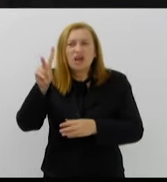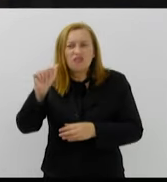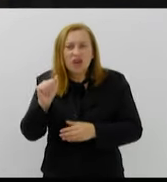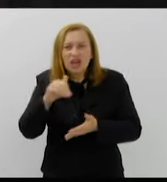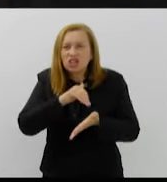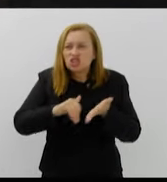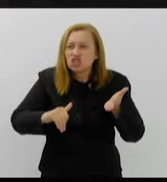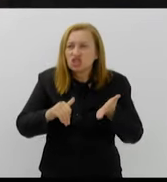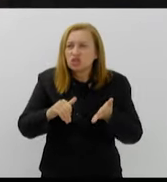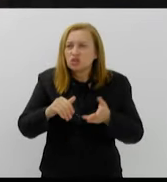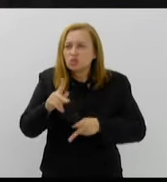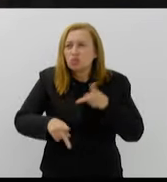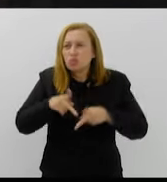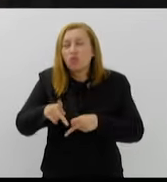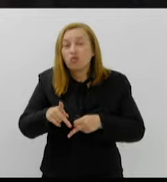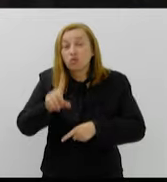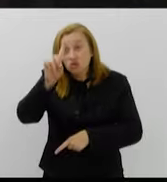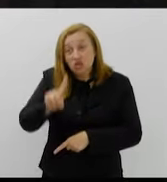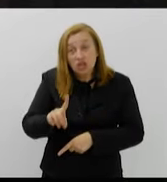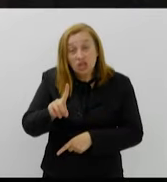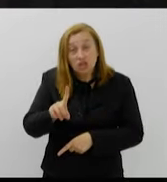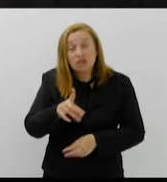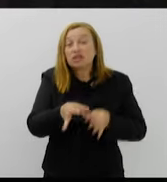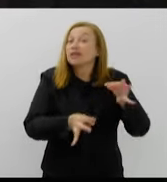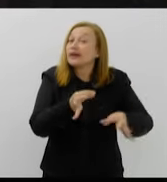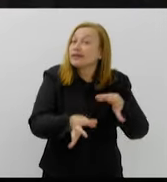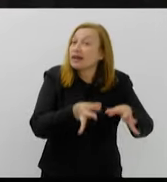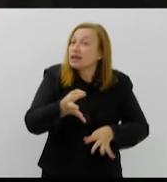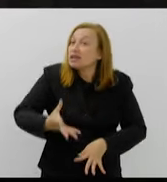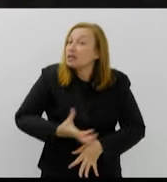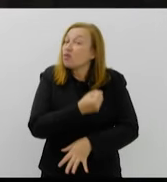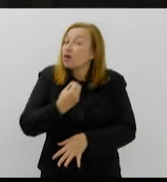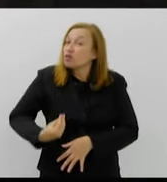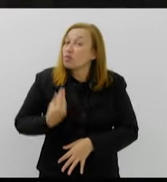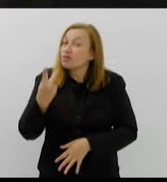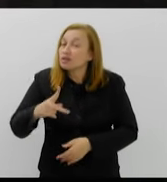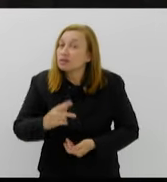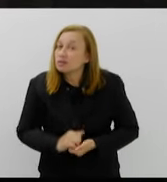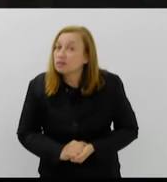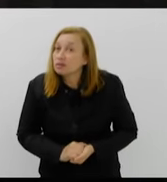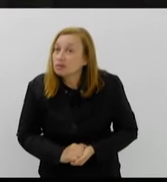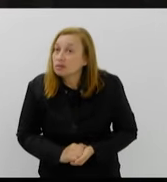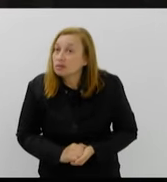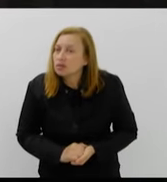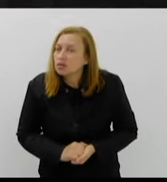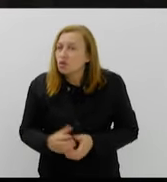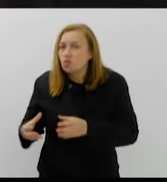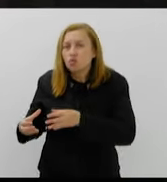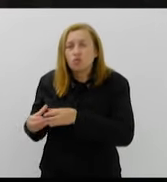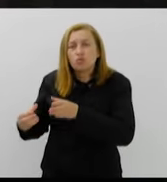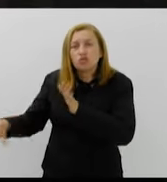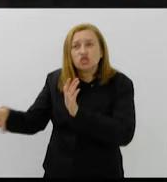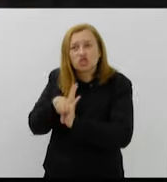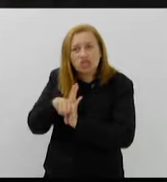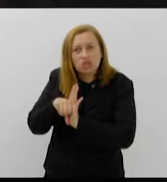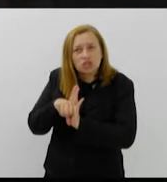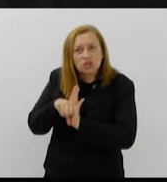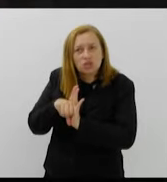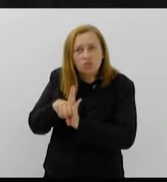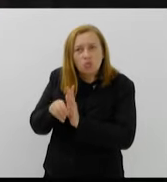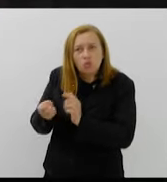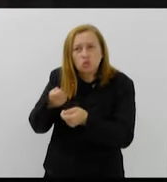da população seu direito de se tratar de tentar salvar sua vida uma quadrilha sob o